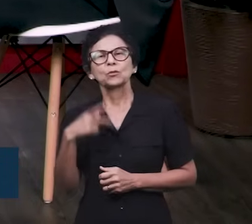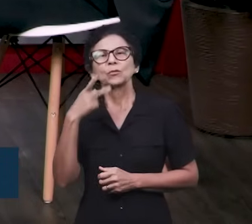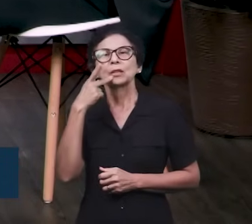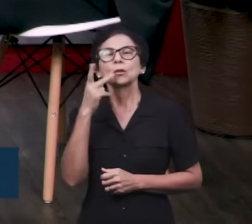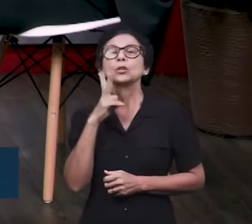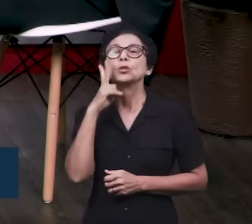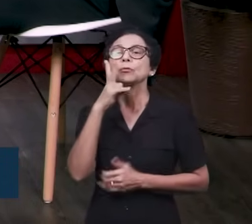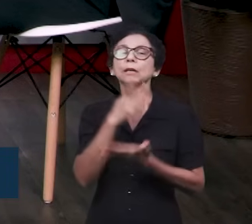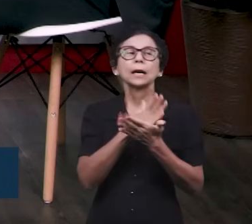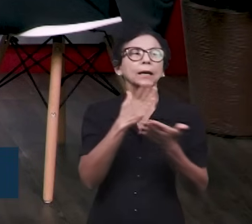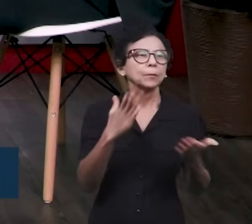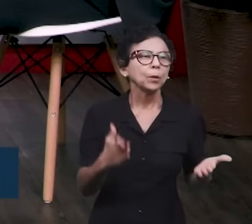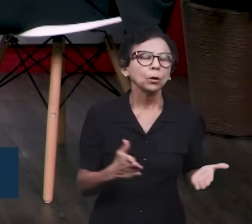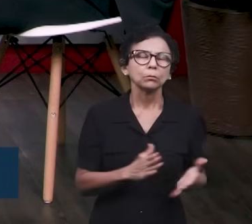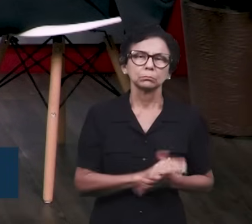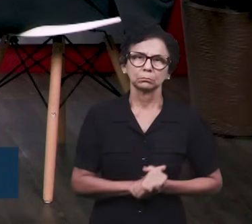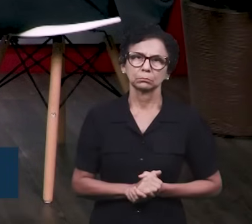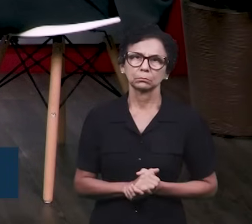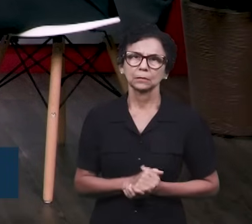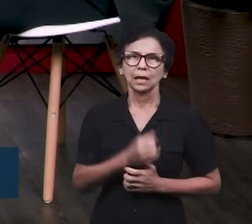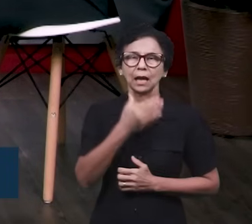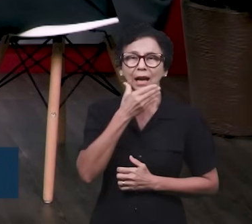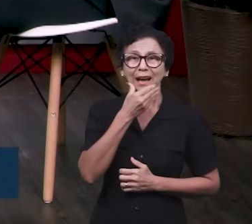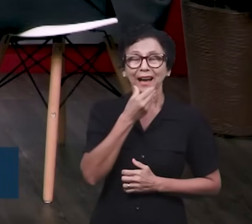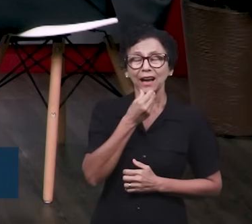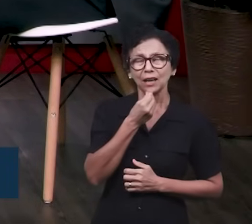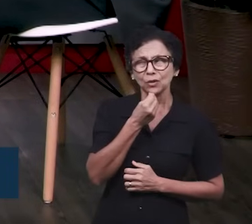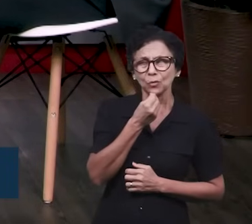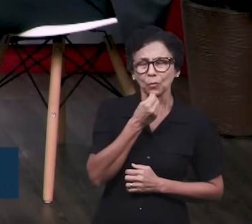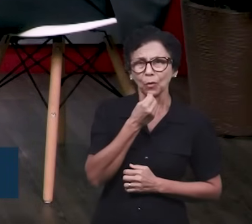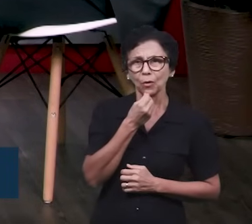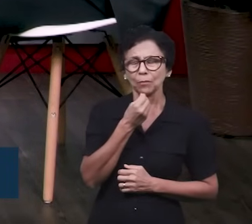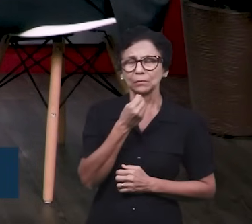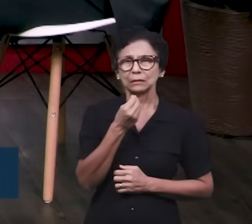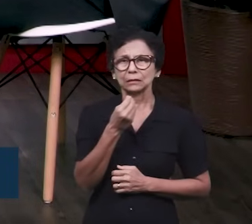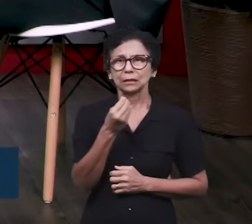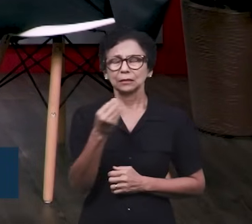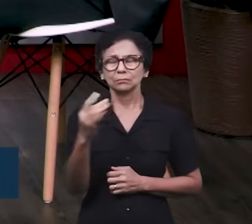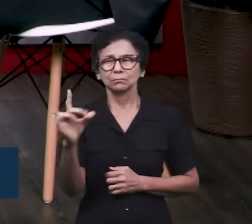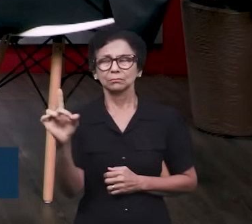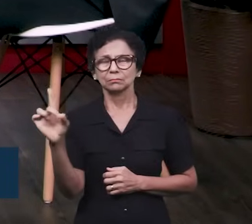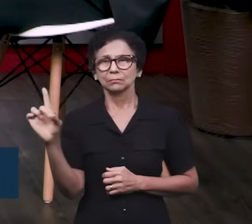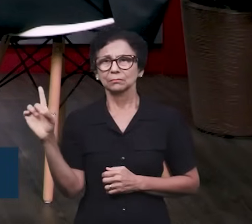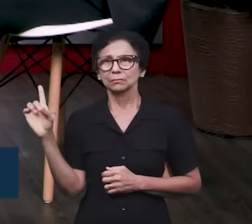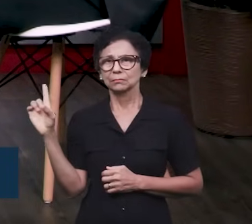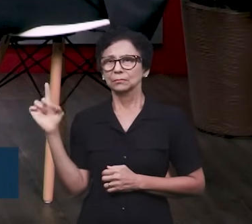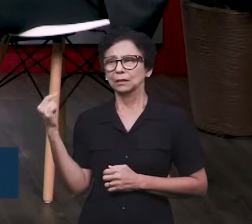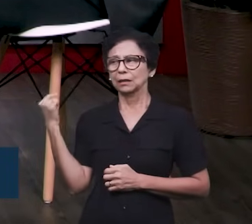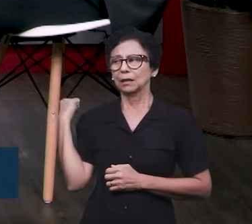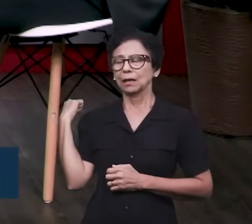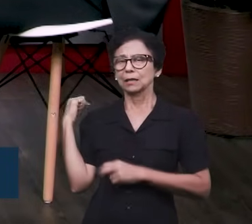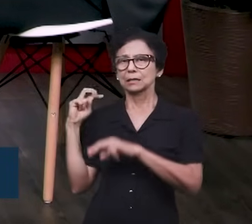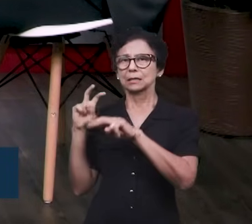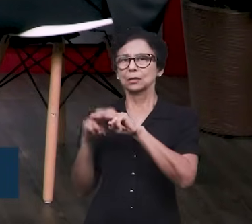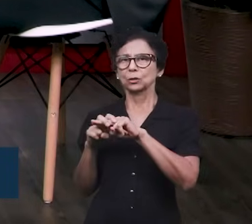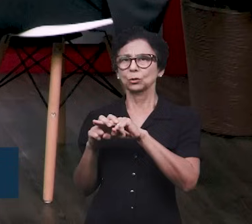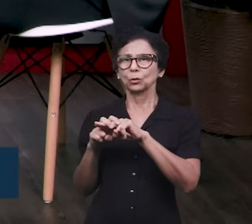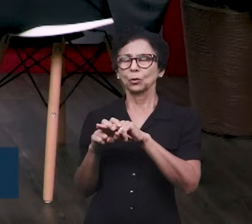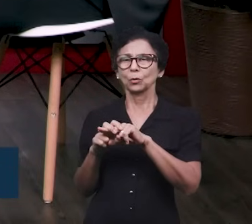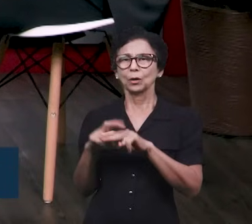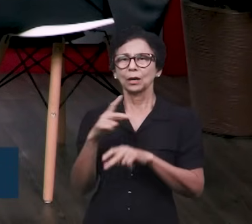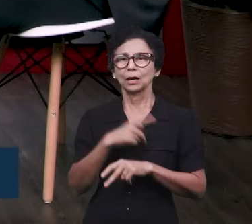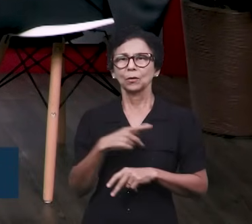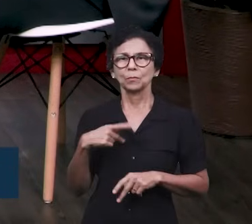meio estava lá atrás, sentou atrás, numa cadeira atrás, e quando ele disse, e o vinho acabou,